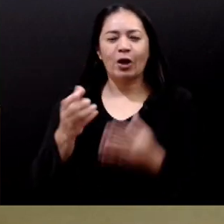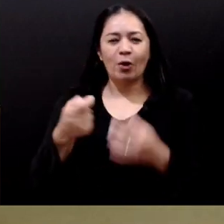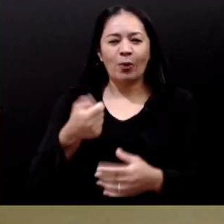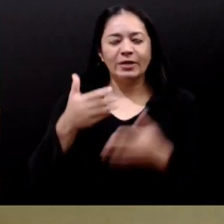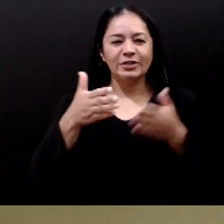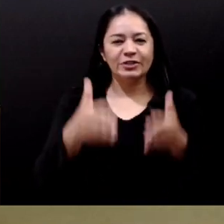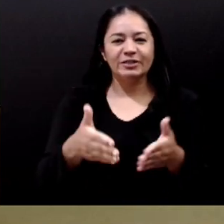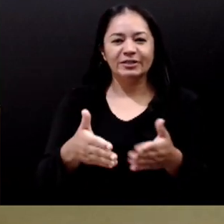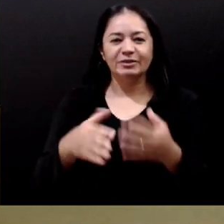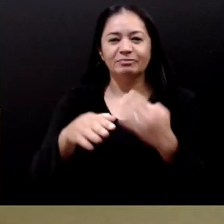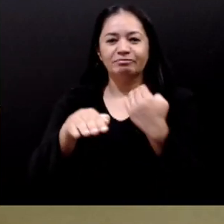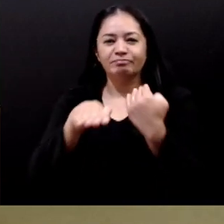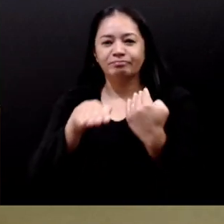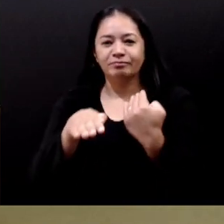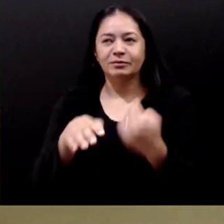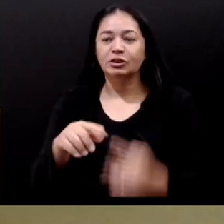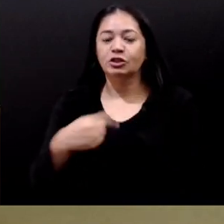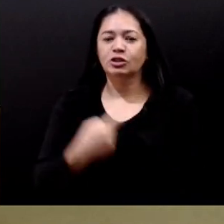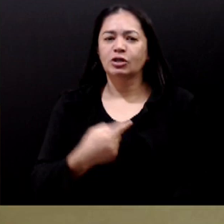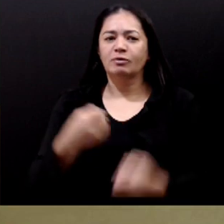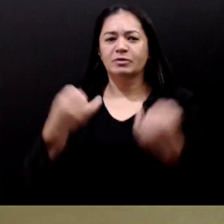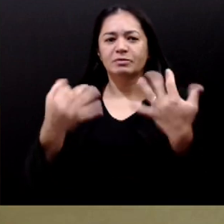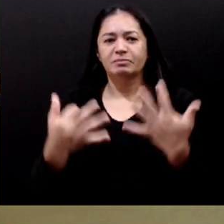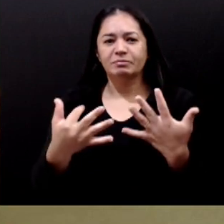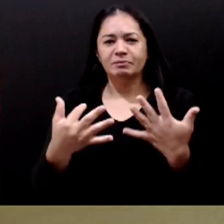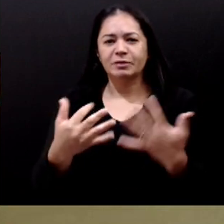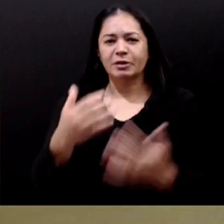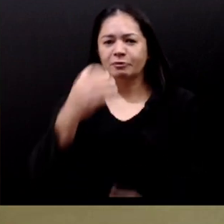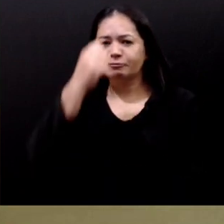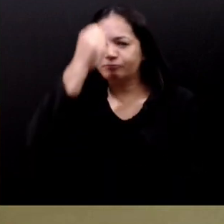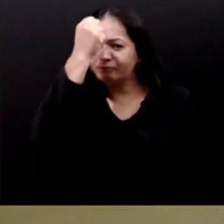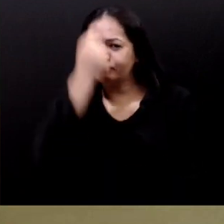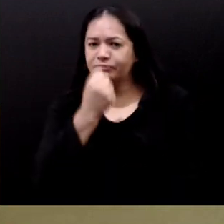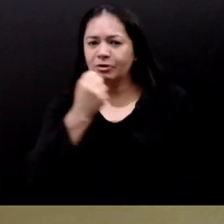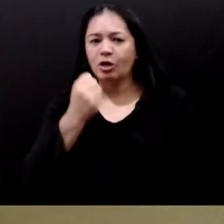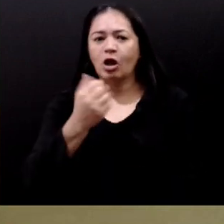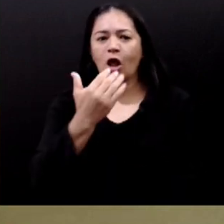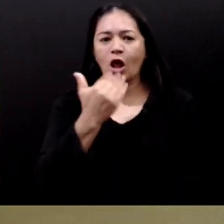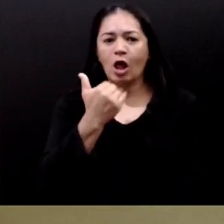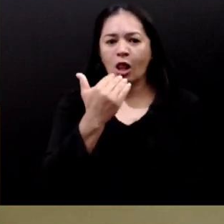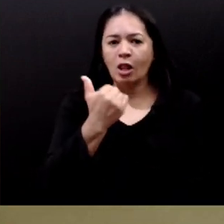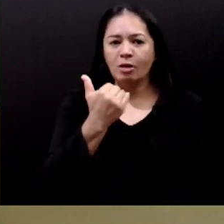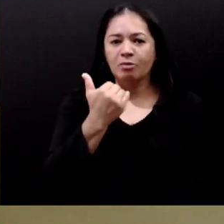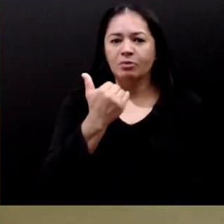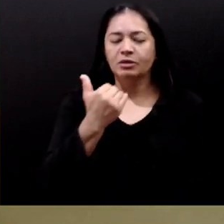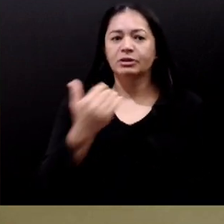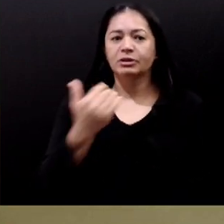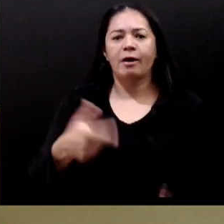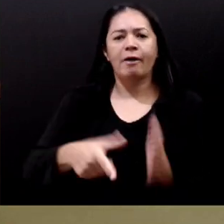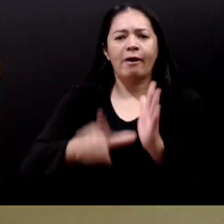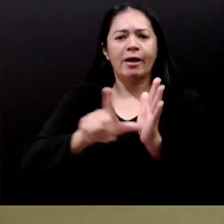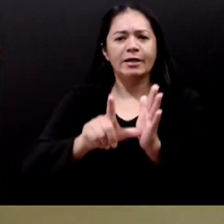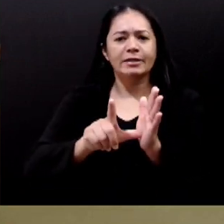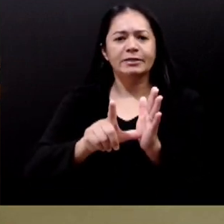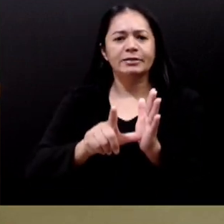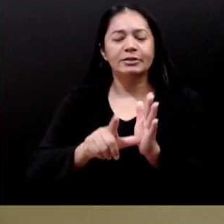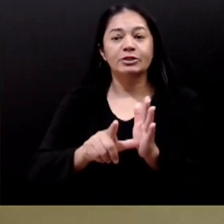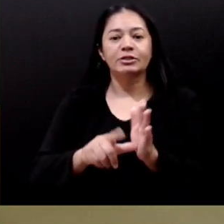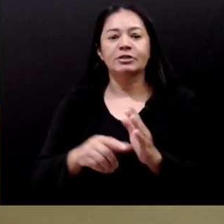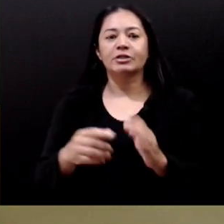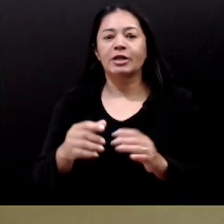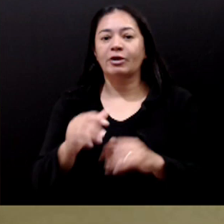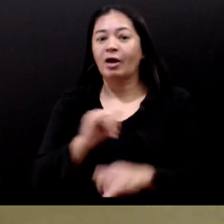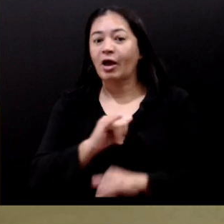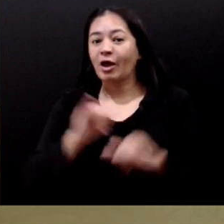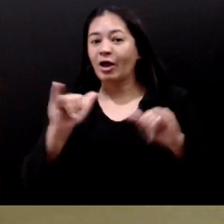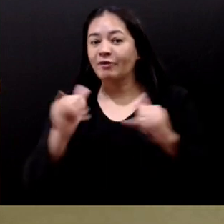sobre terrorismo alimentar. Antes de aprofundarmos nesse debate, eu quero só te lembrar que já está na tela o